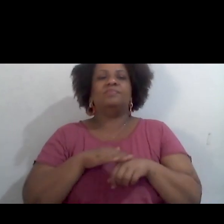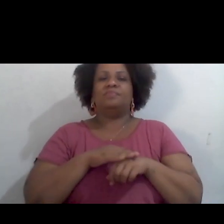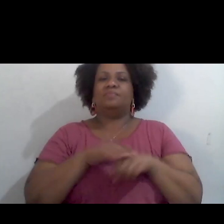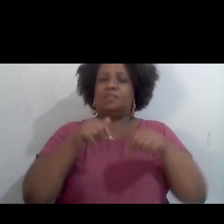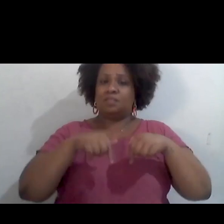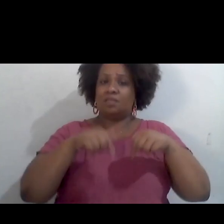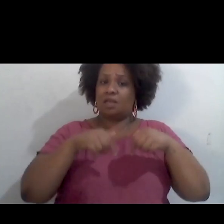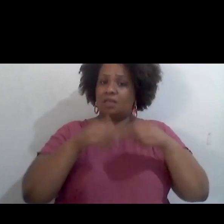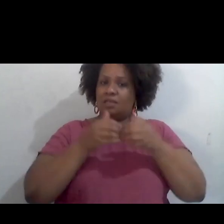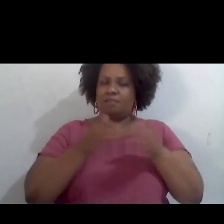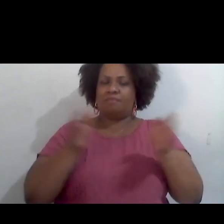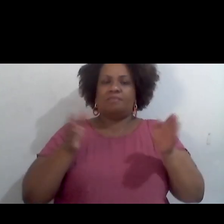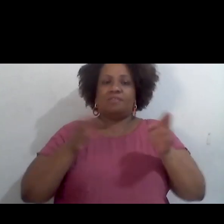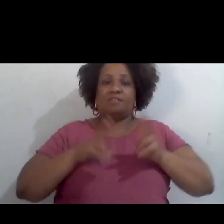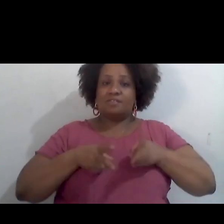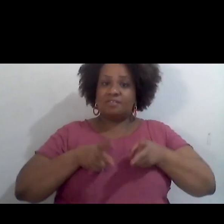sempre abertas.